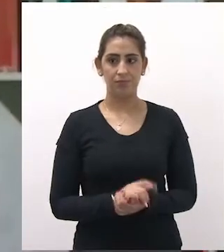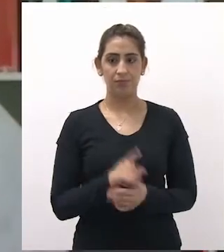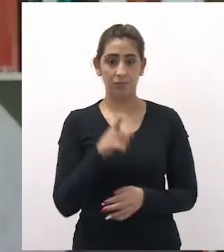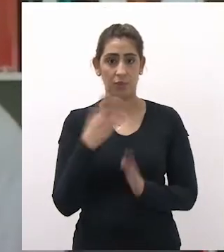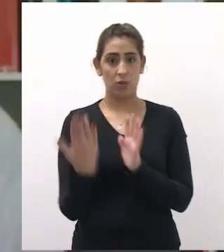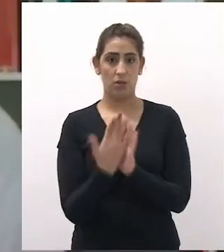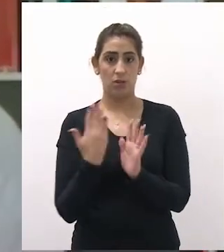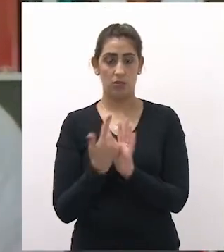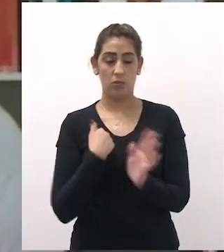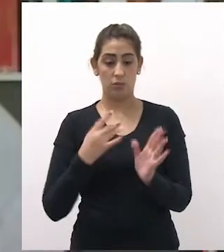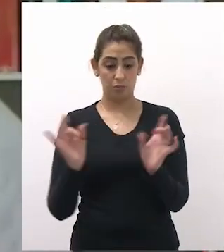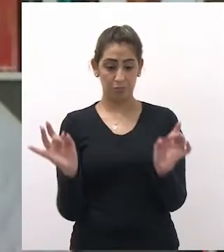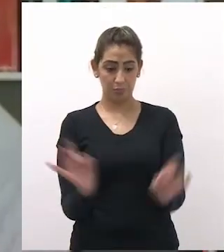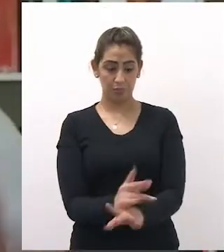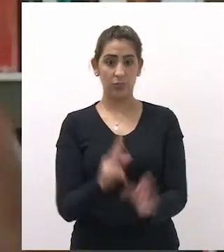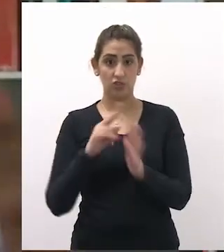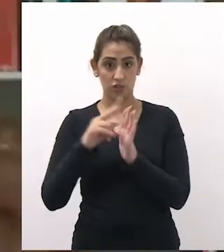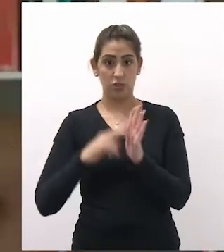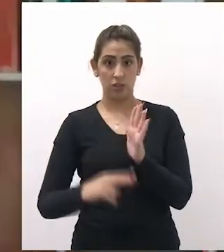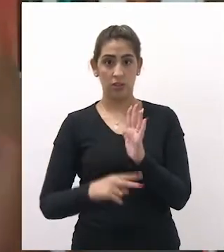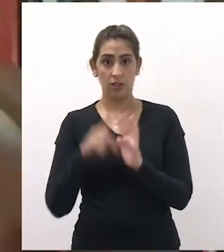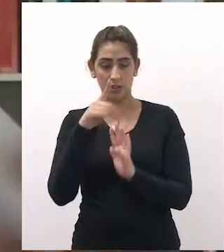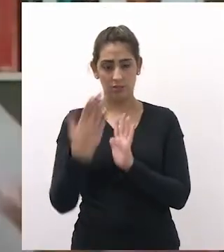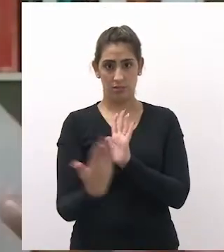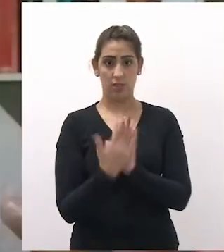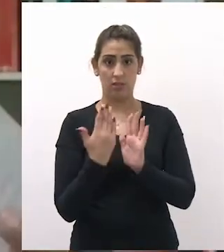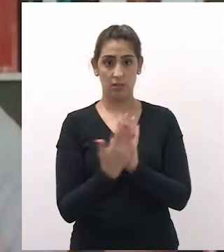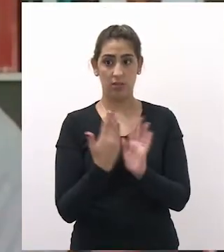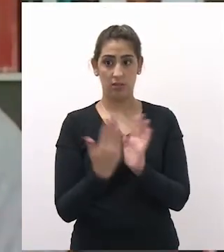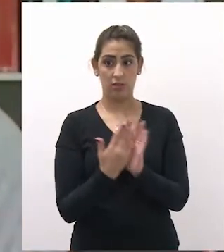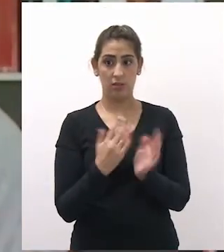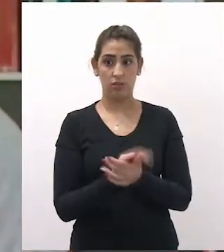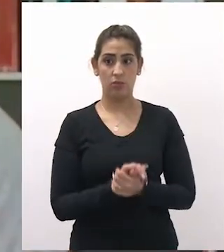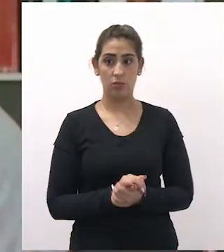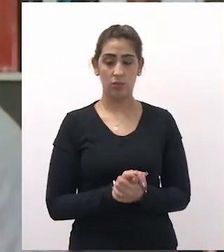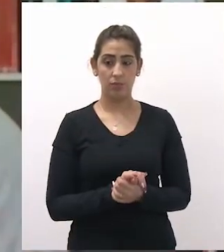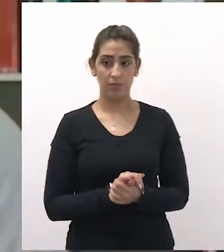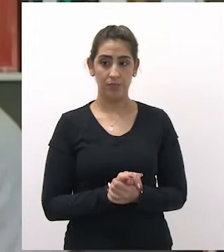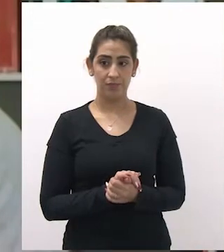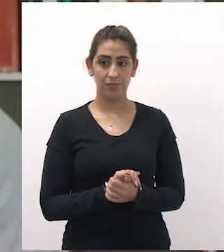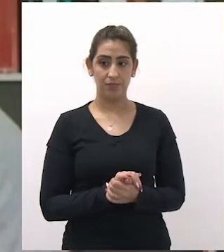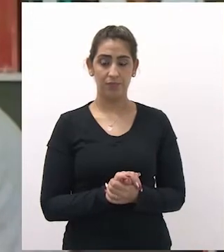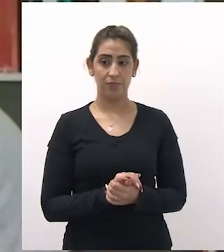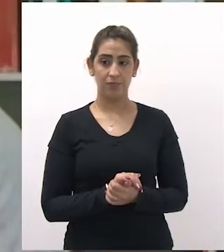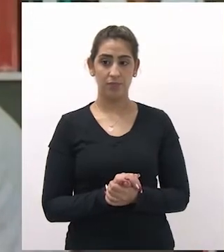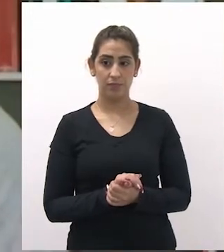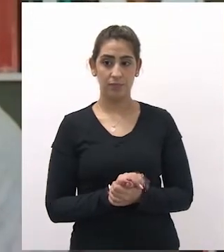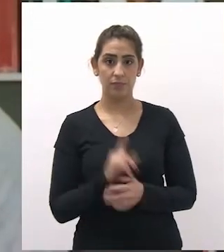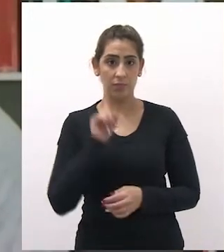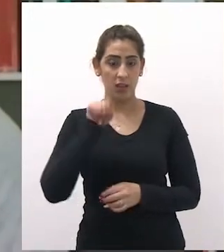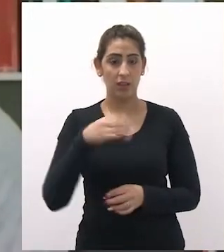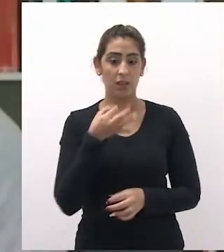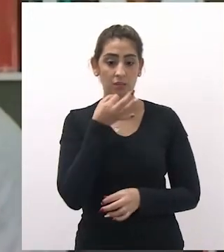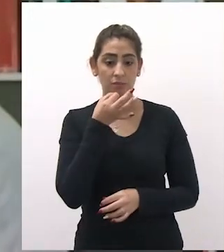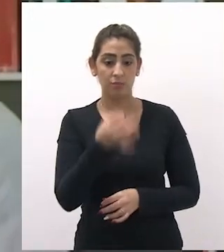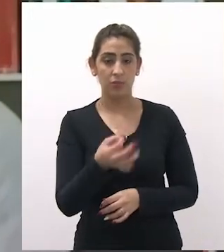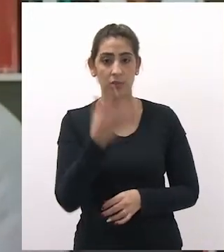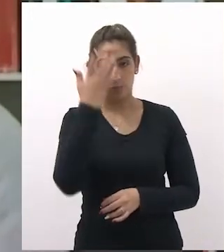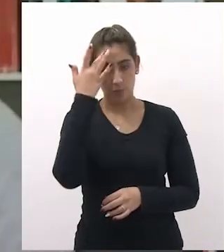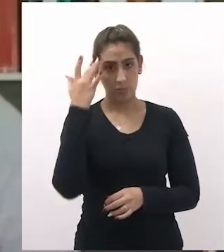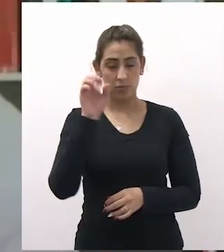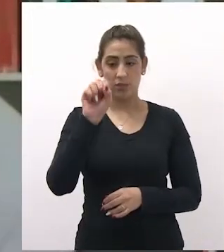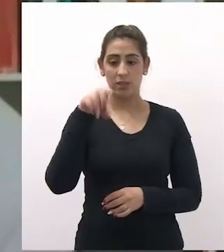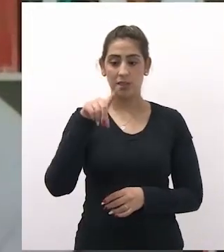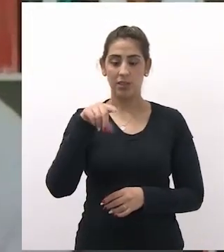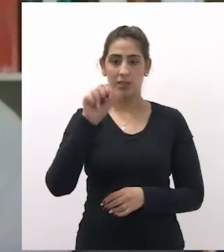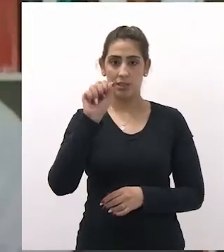quando eu terminei de ler, eu falei assim para mim, esse e Um Defeito de Cor, inclusive, indicado por Sandra, que está aqui. Quando